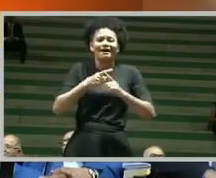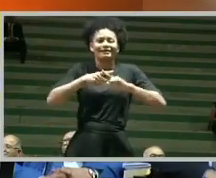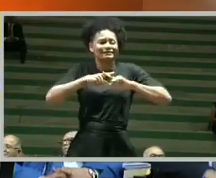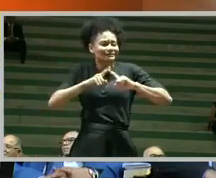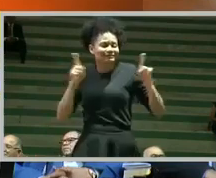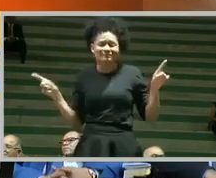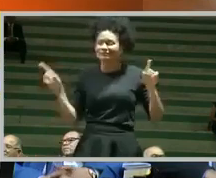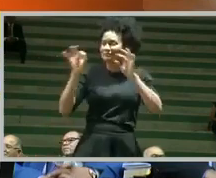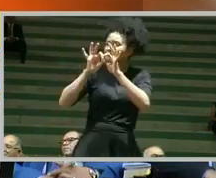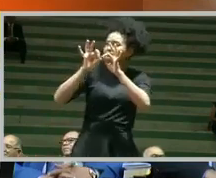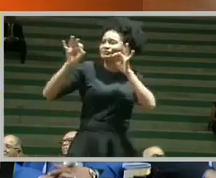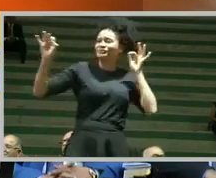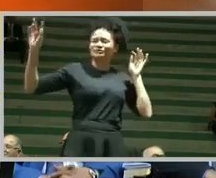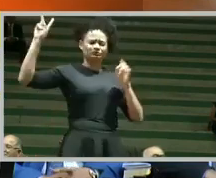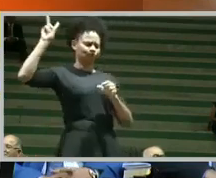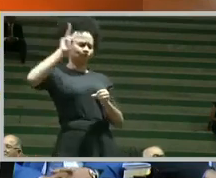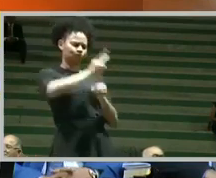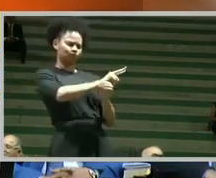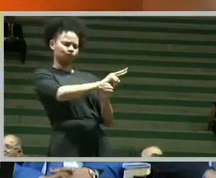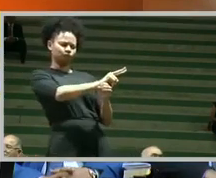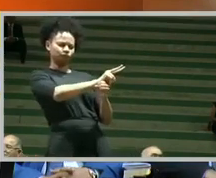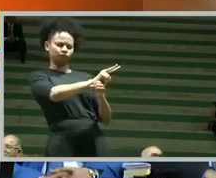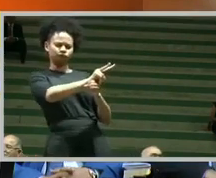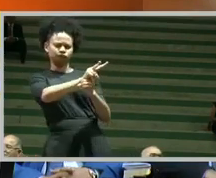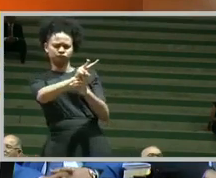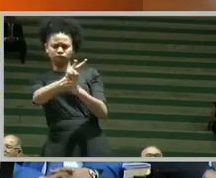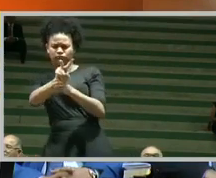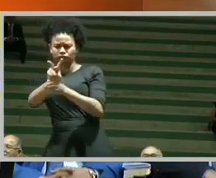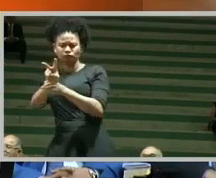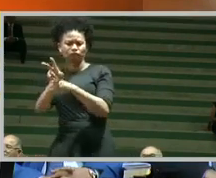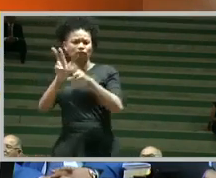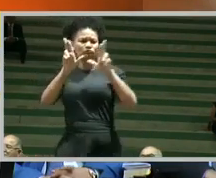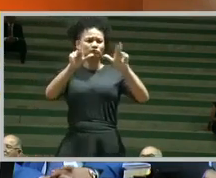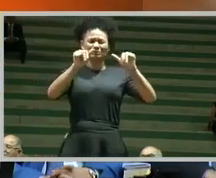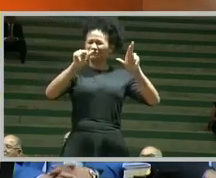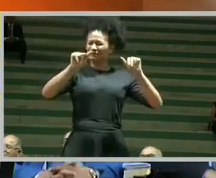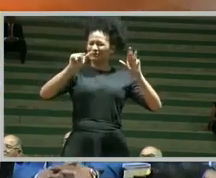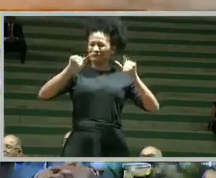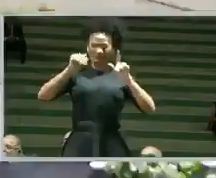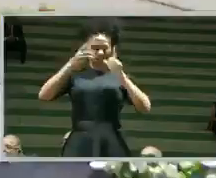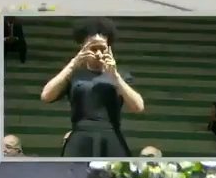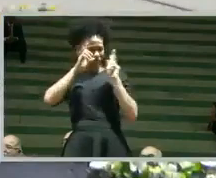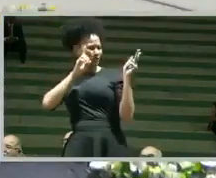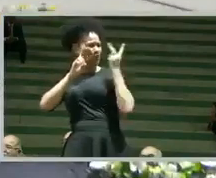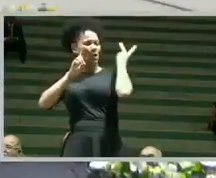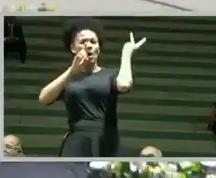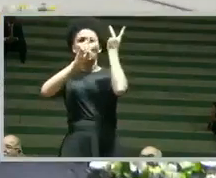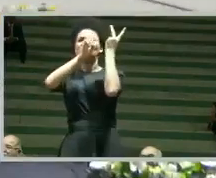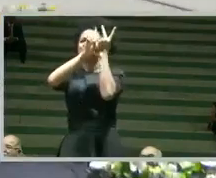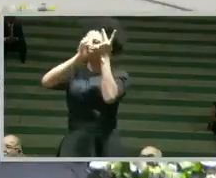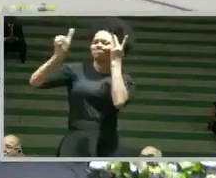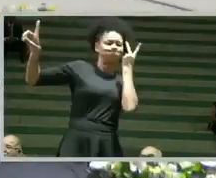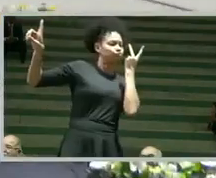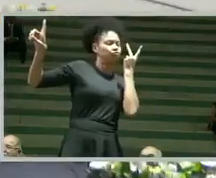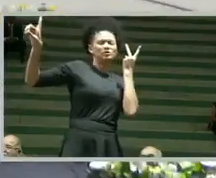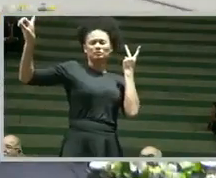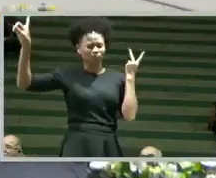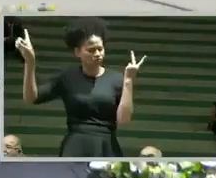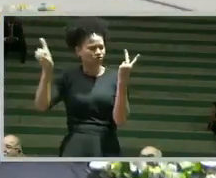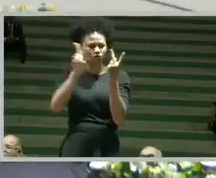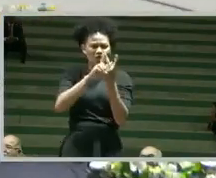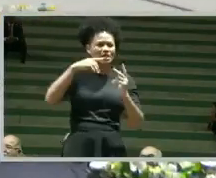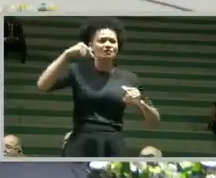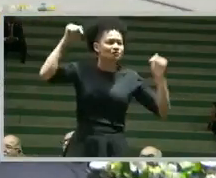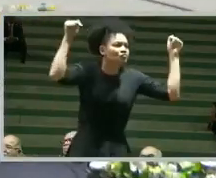te acompanhava, mas eu nunca saí da tua história. Se você